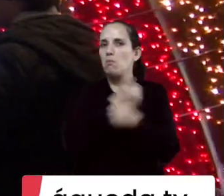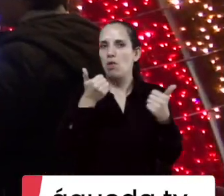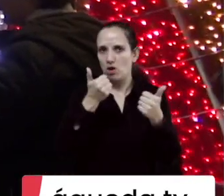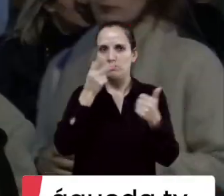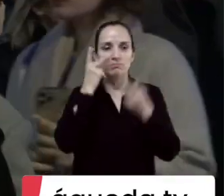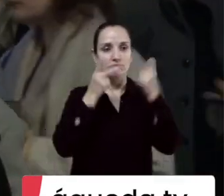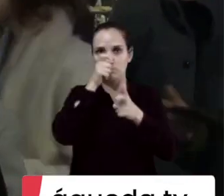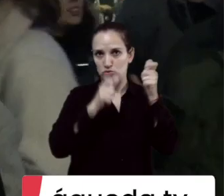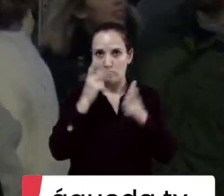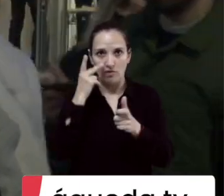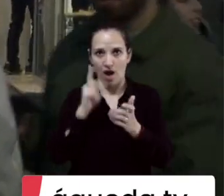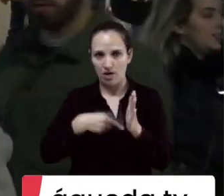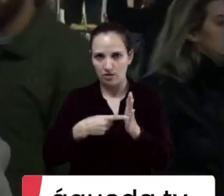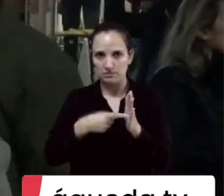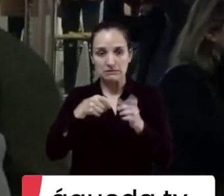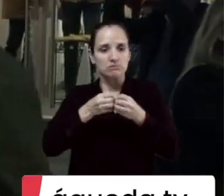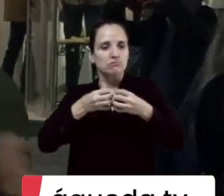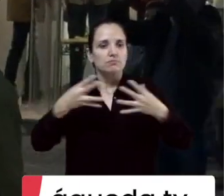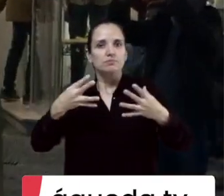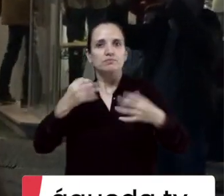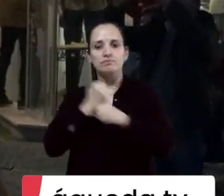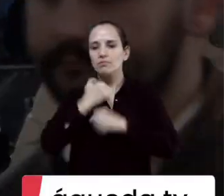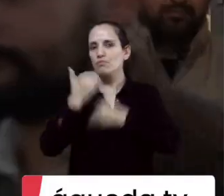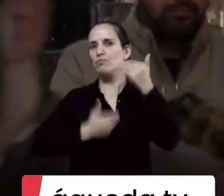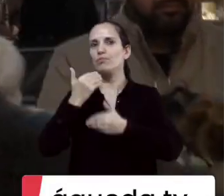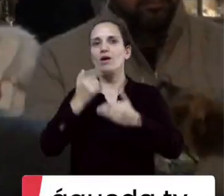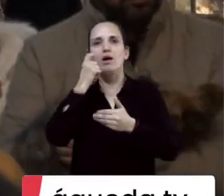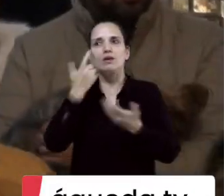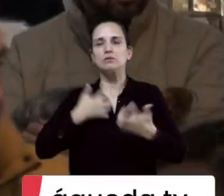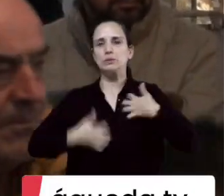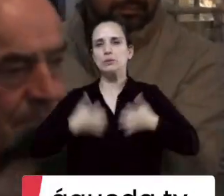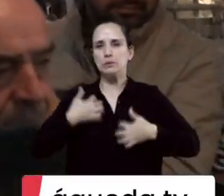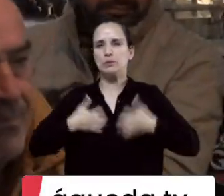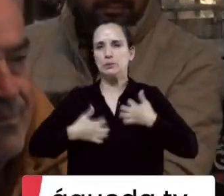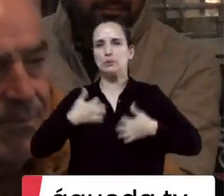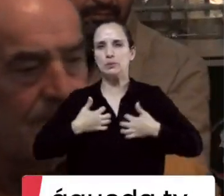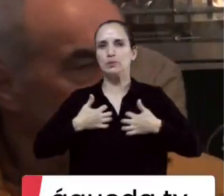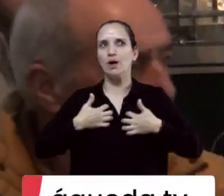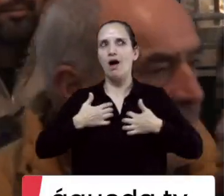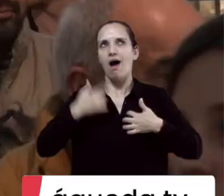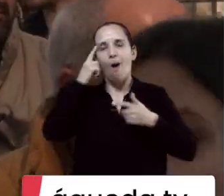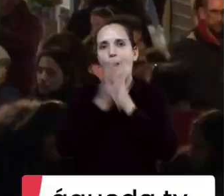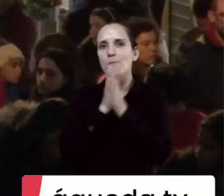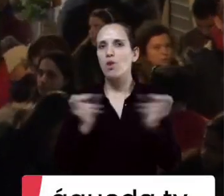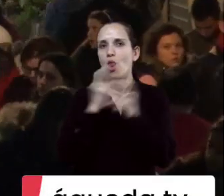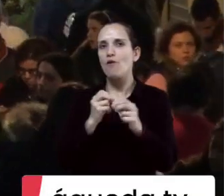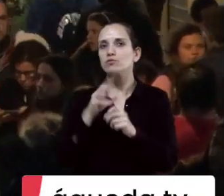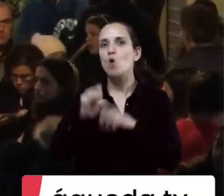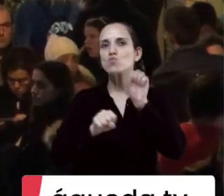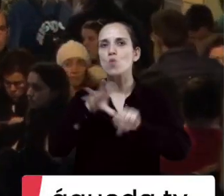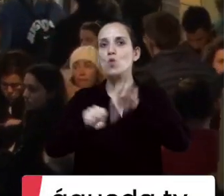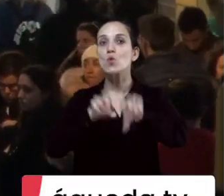aguedenses. É neste crescimento e dinâmica constante quem é irrequieto e está sempre à procura de novas oportunidades que se alcança o